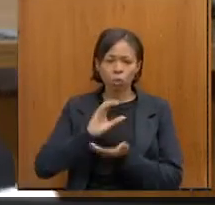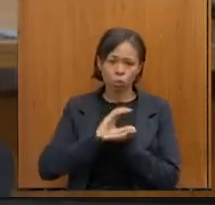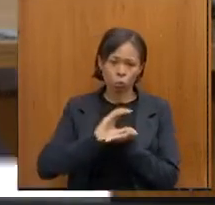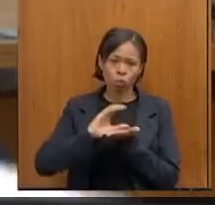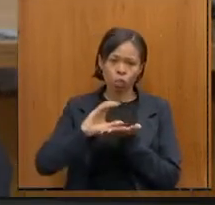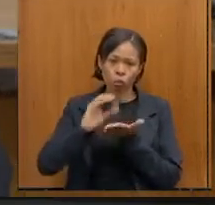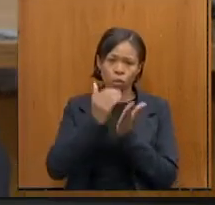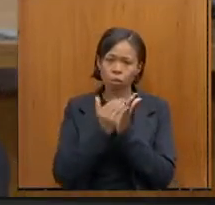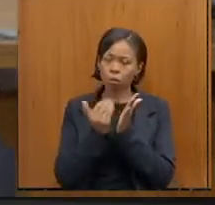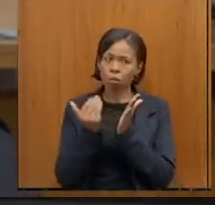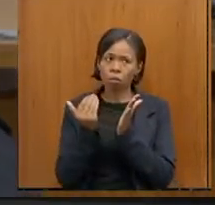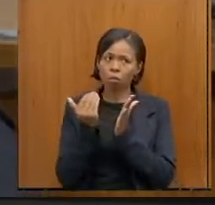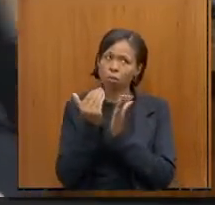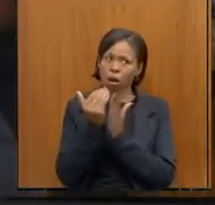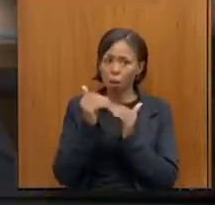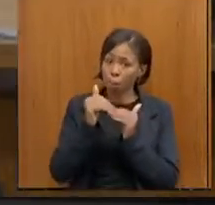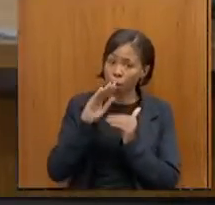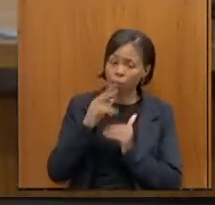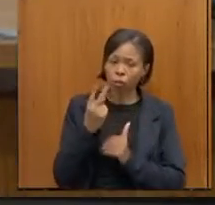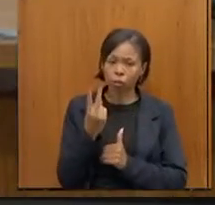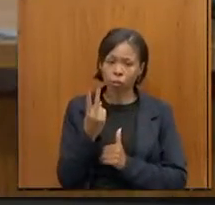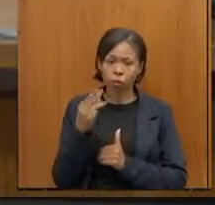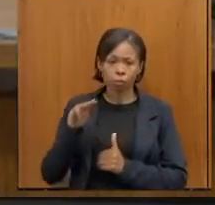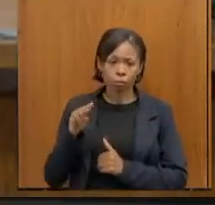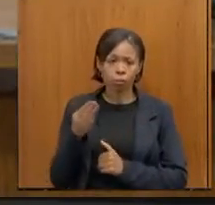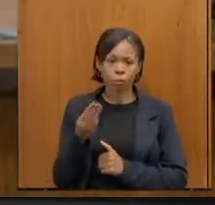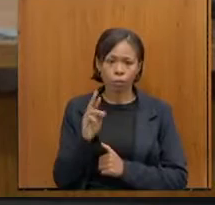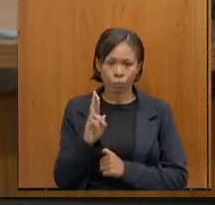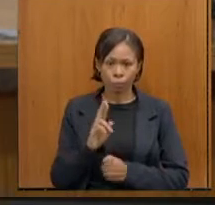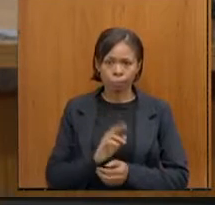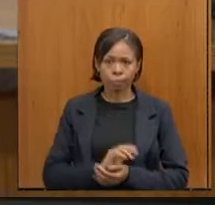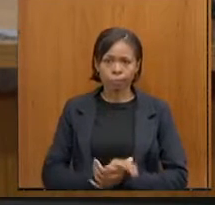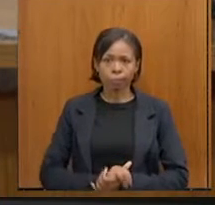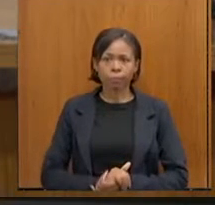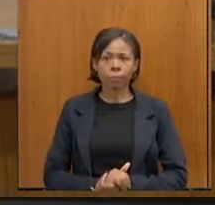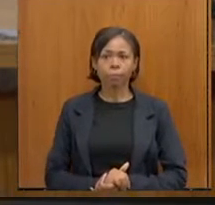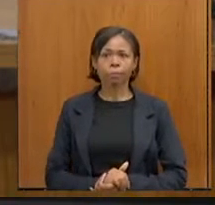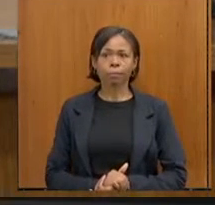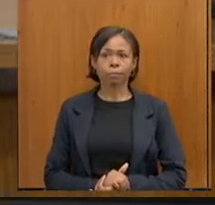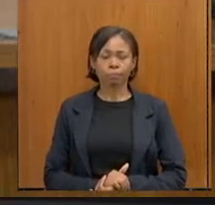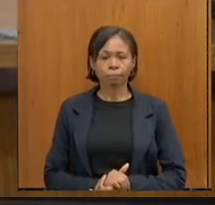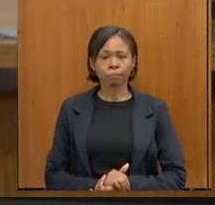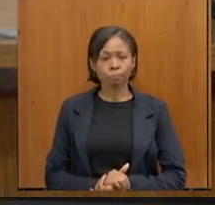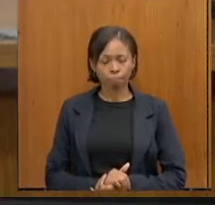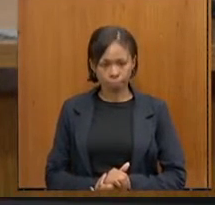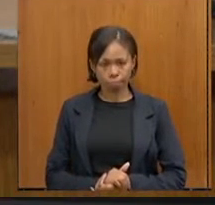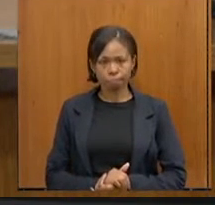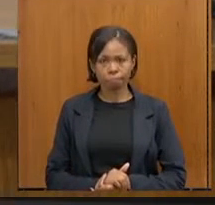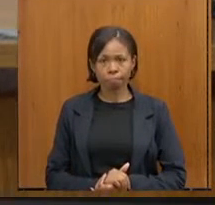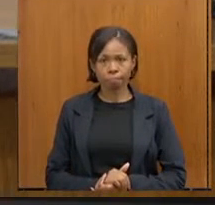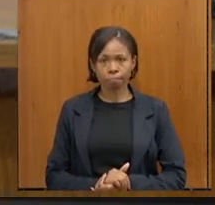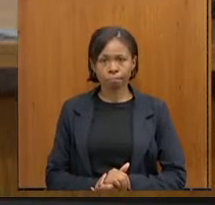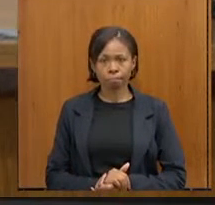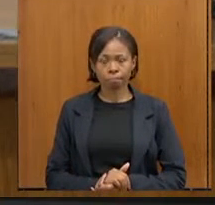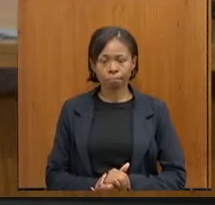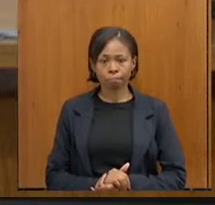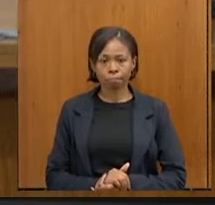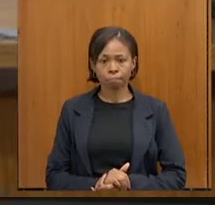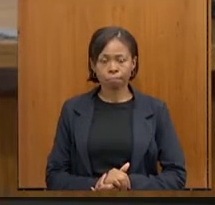superior a dois milhões de reais Oi e esse é o nosso plano